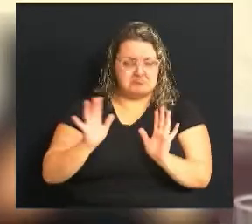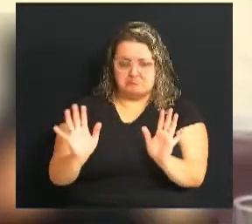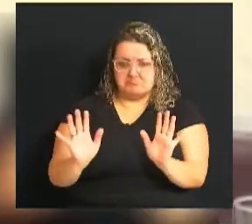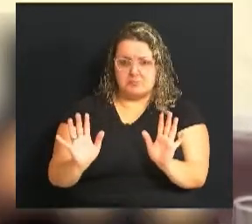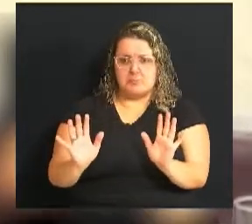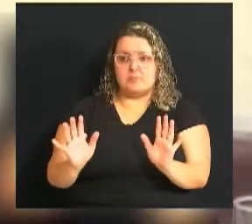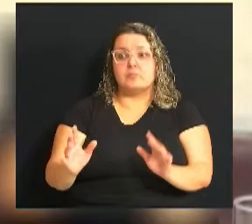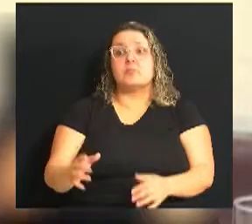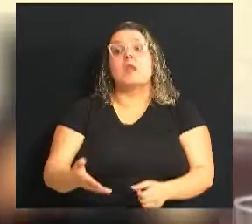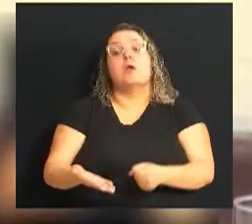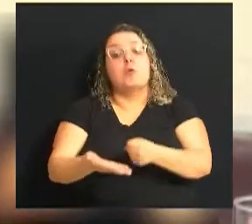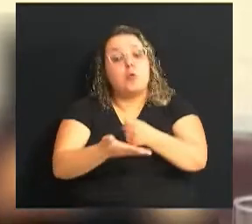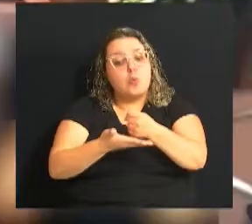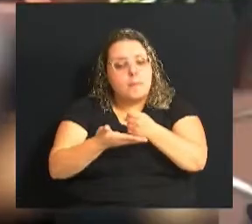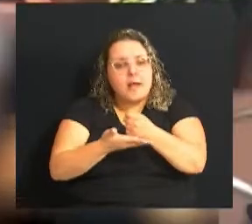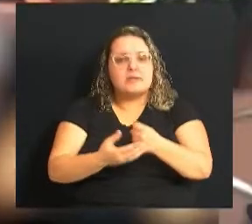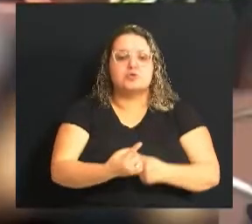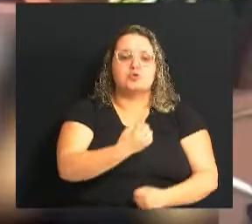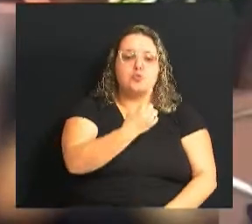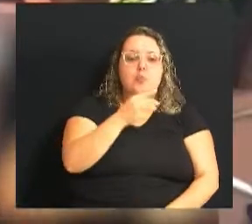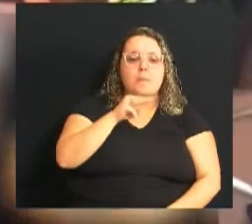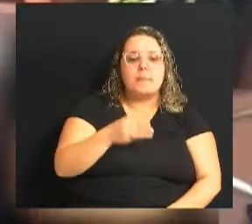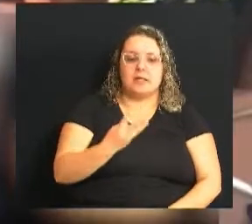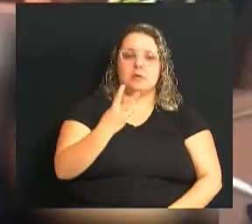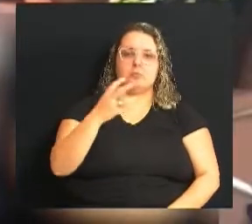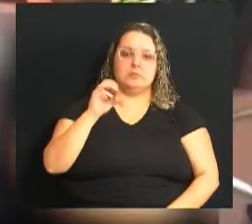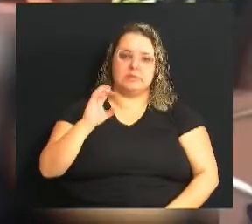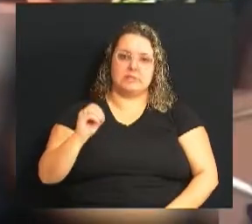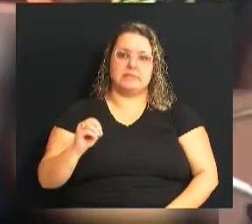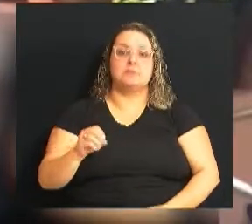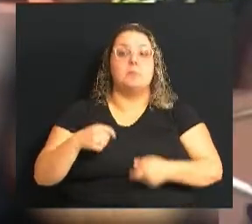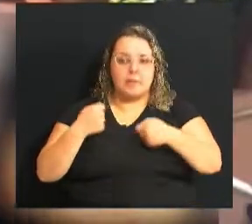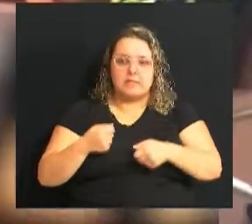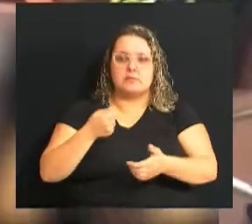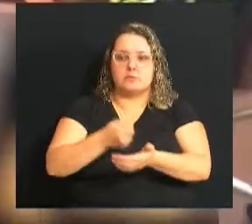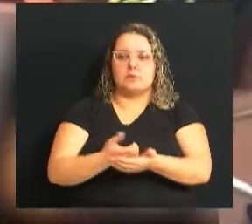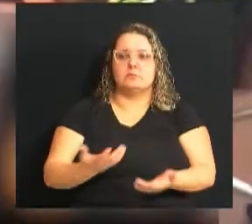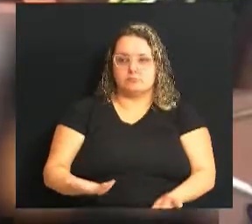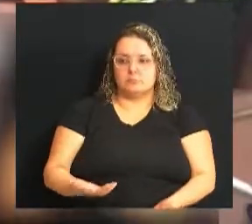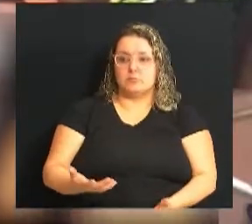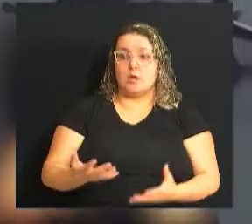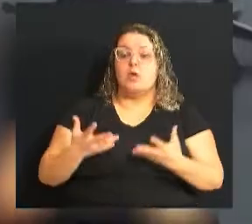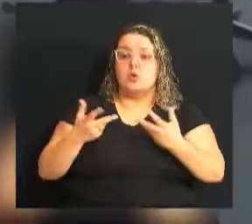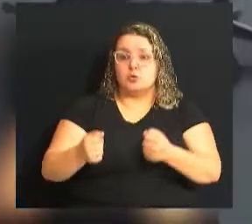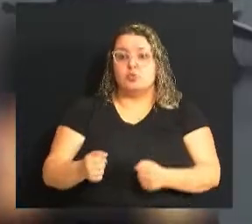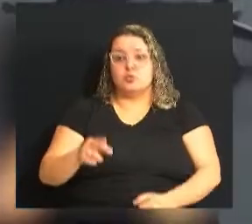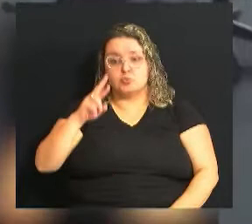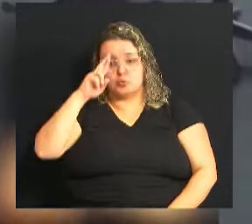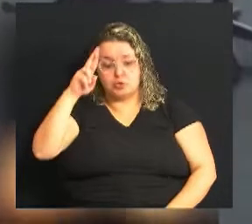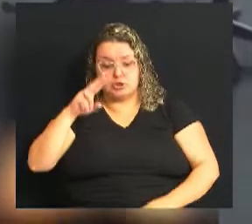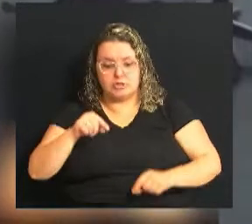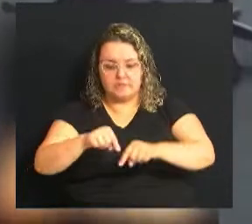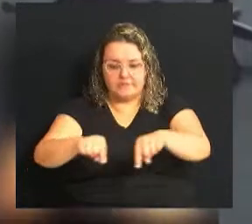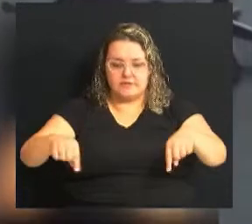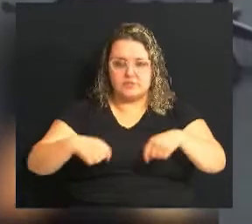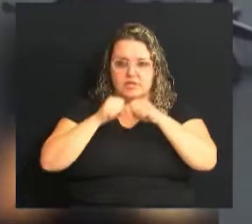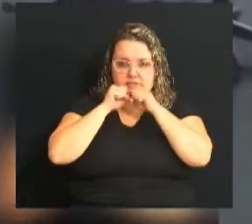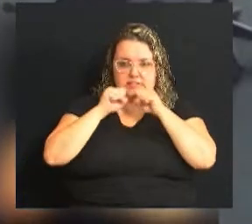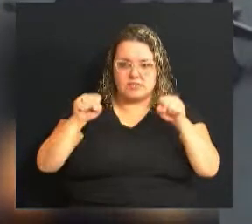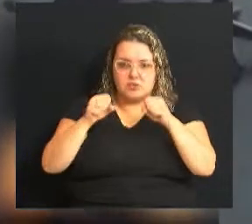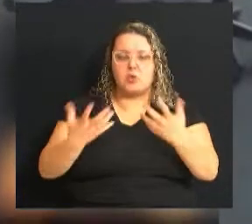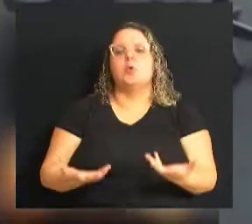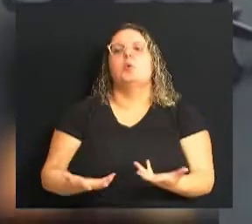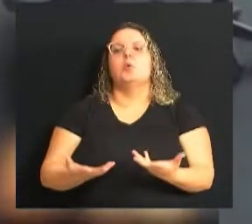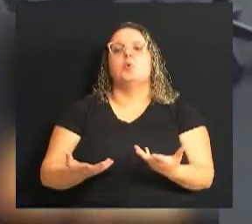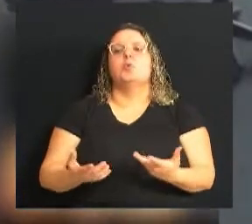no mínimo, 1,3 milhão. Entre os parlamentares presentes e chefes de gabinetes, foram apresentados questionamentos